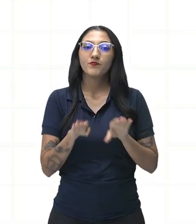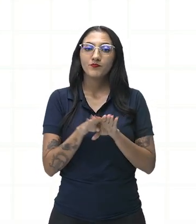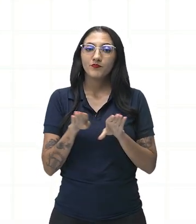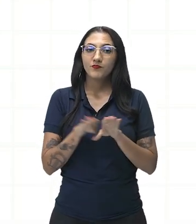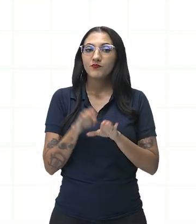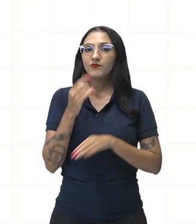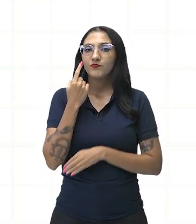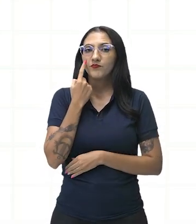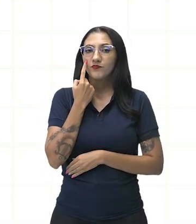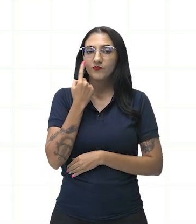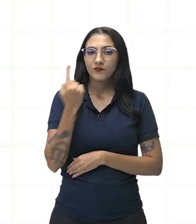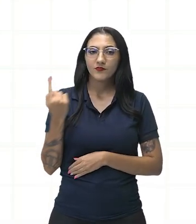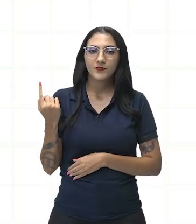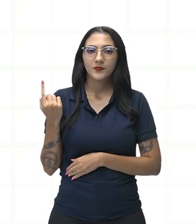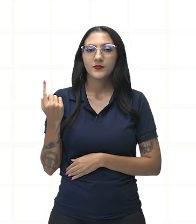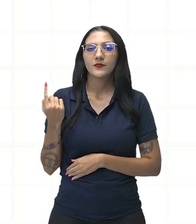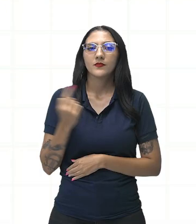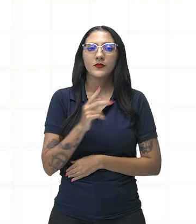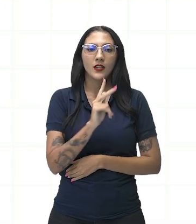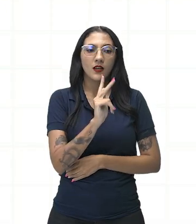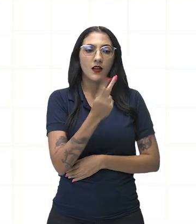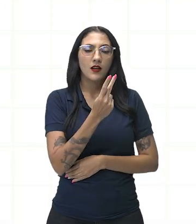sua fórmula. Vejam só, o